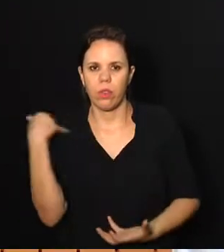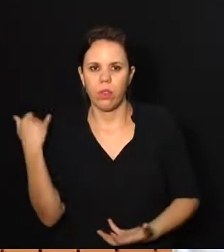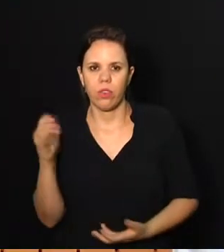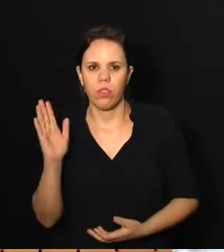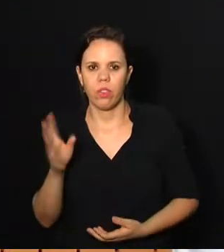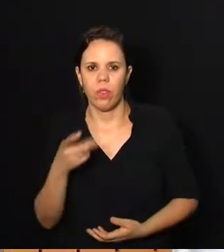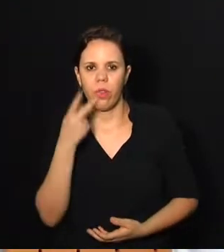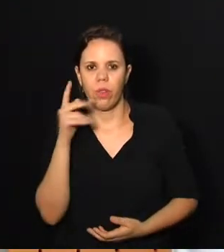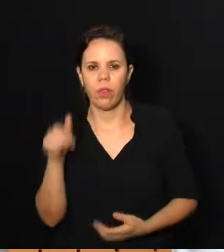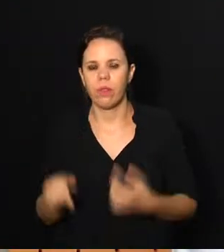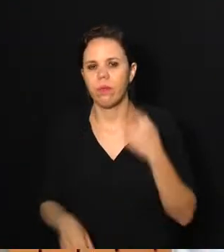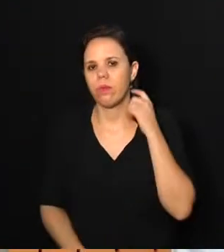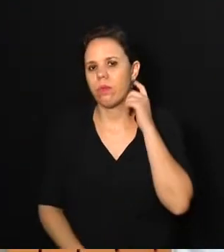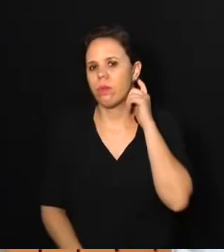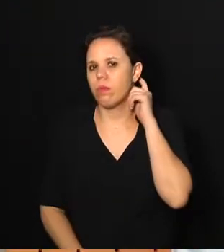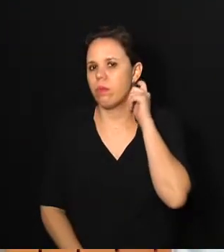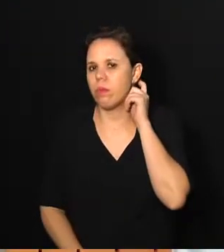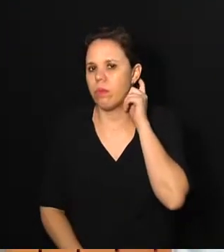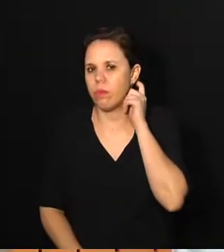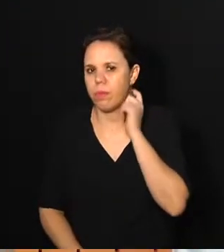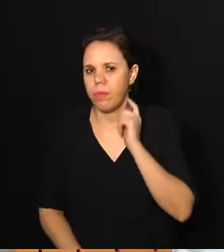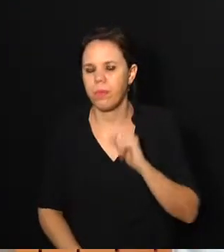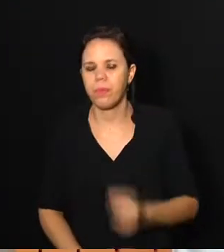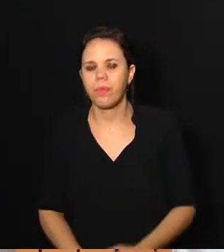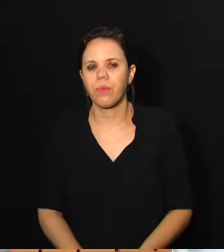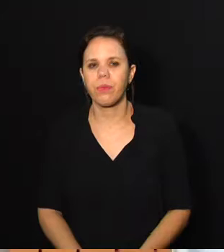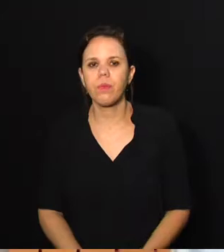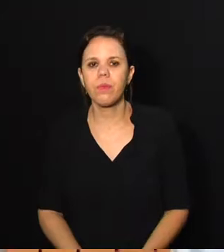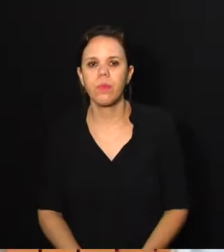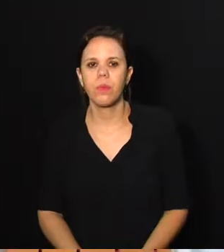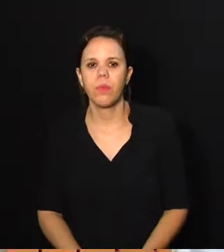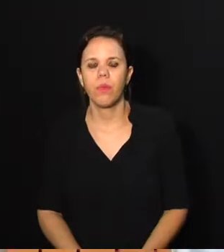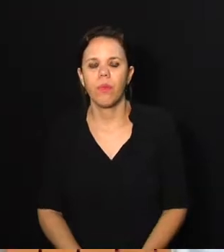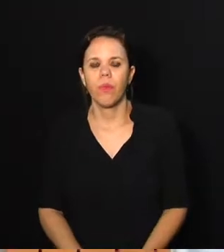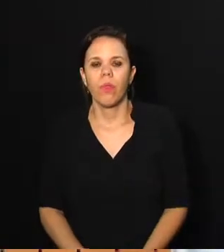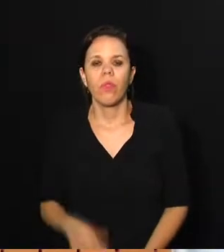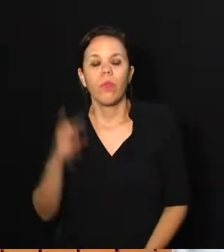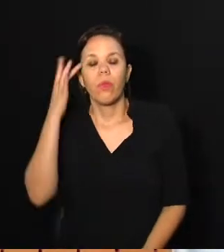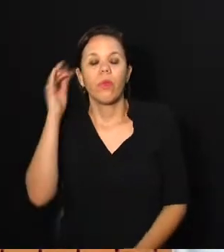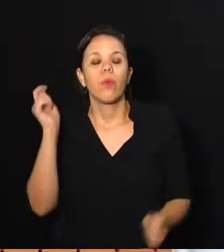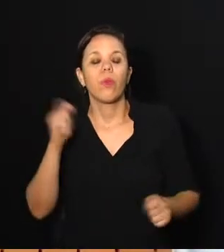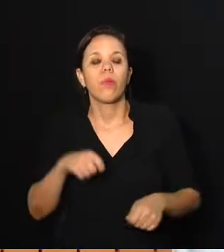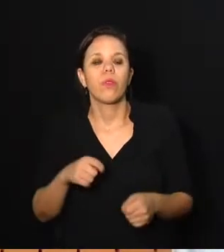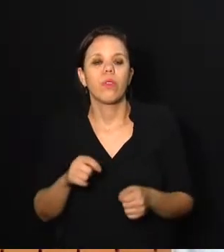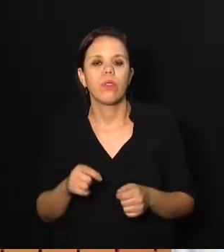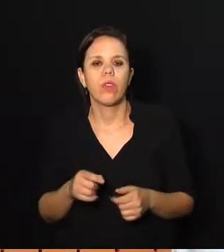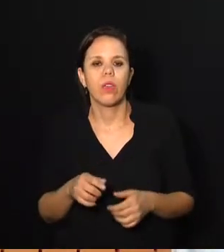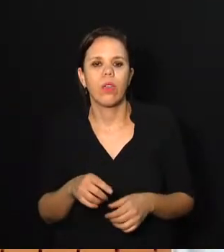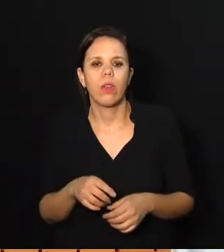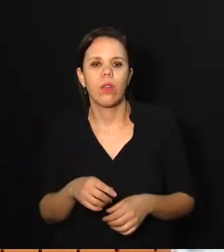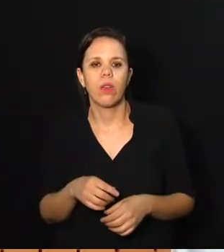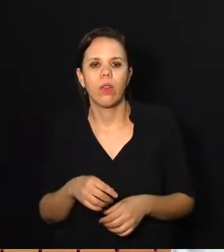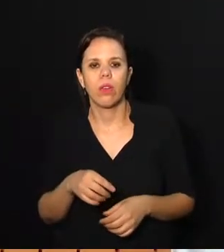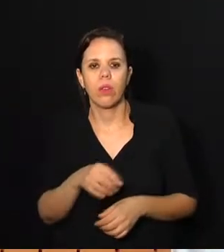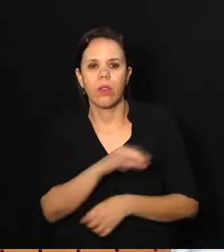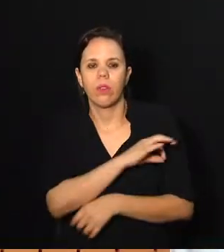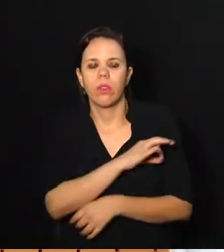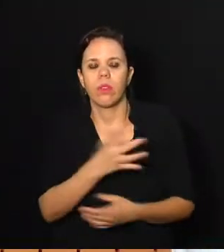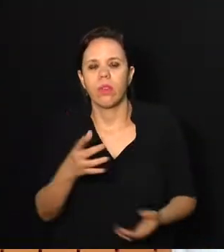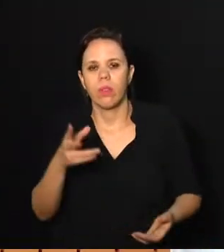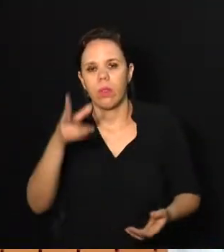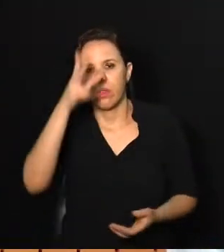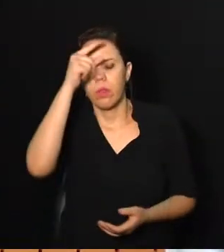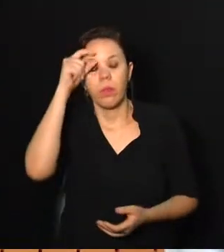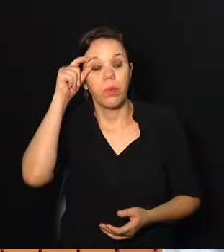aqui que seria de muita valia, não sei se para o prefeito Jonas Donizete ou para uma